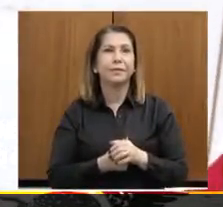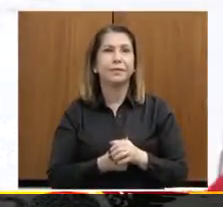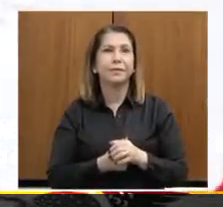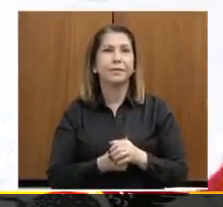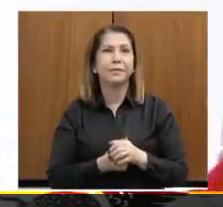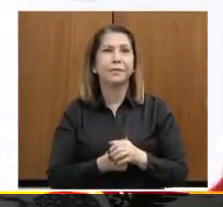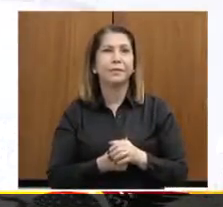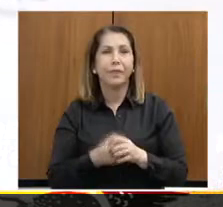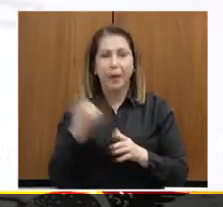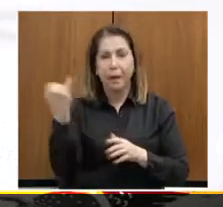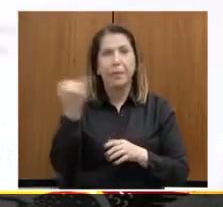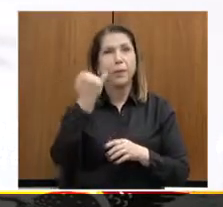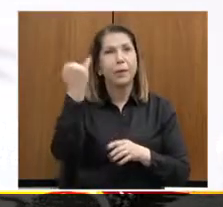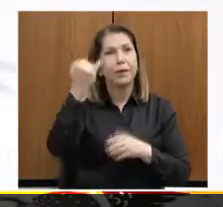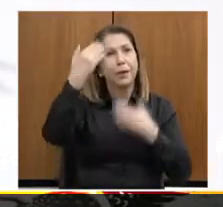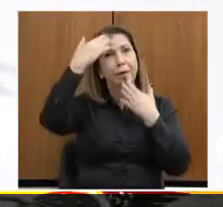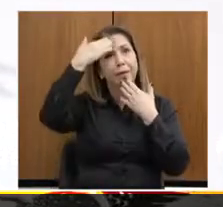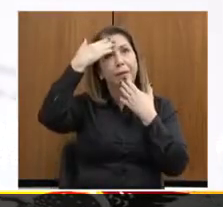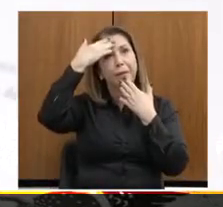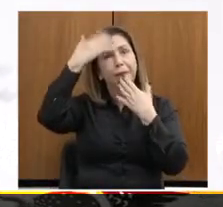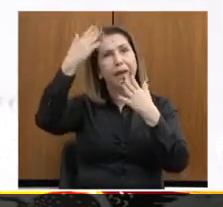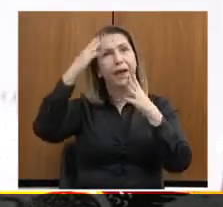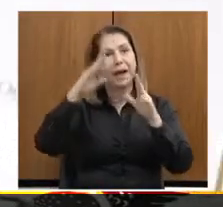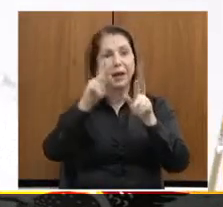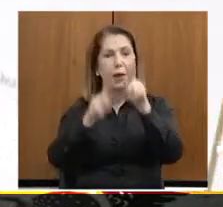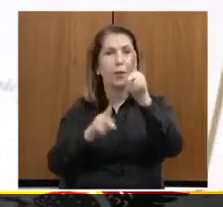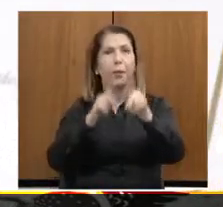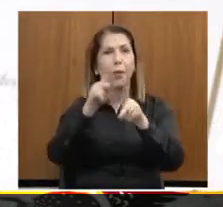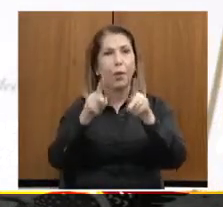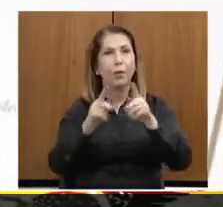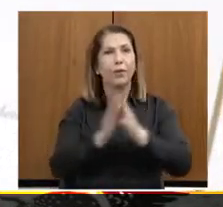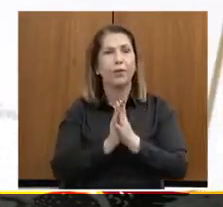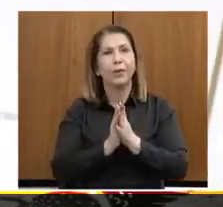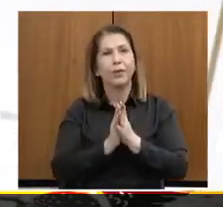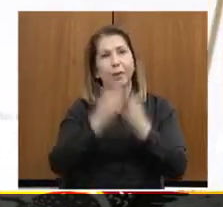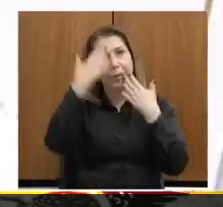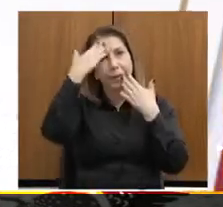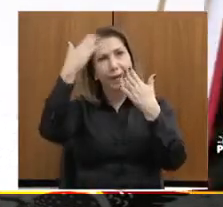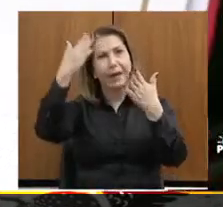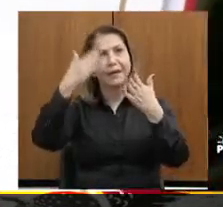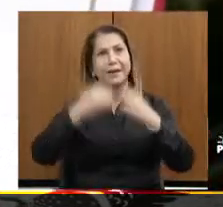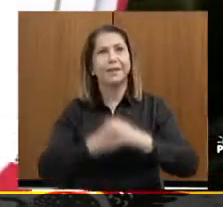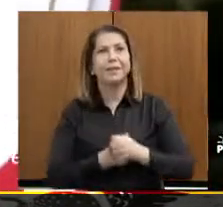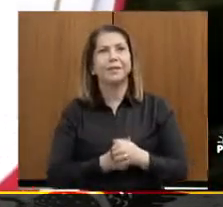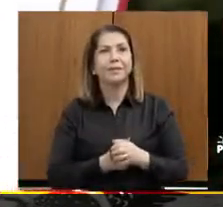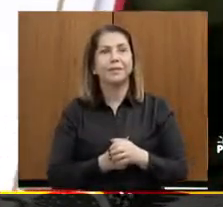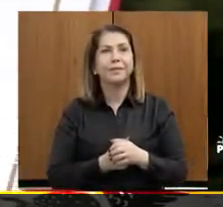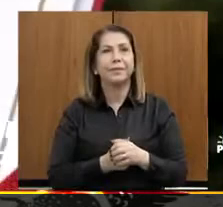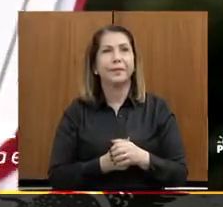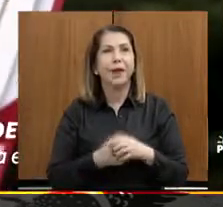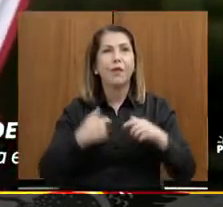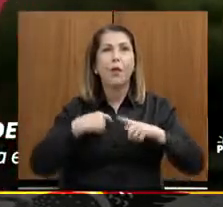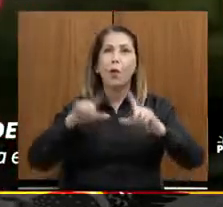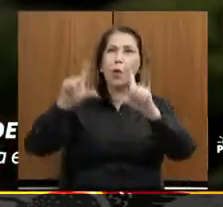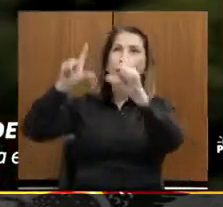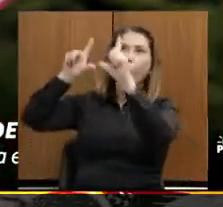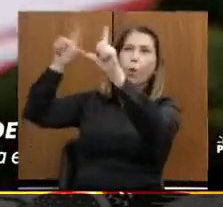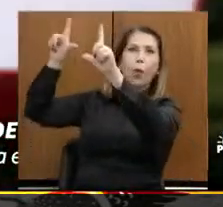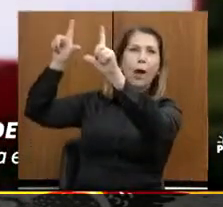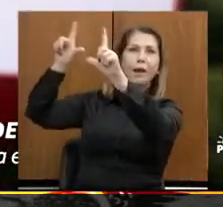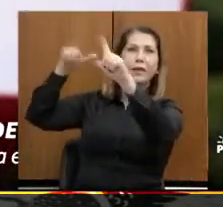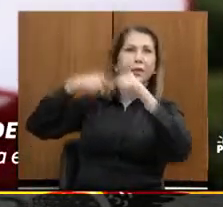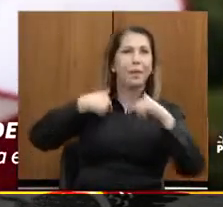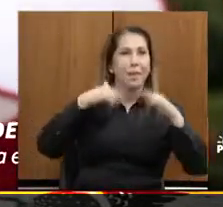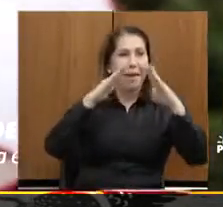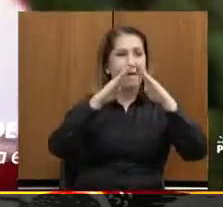muito importante muito obrigado por você muito obrigado por tudo o resto quarto colocado